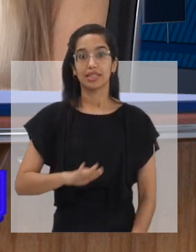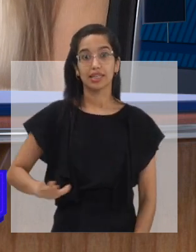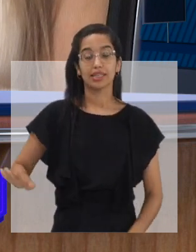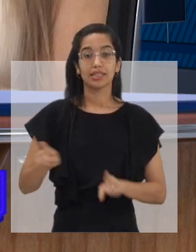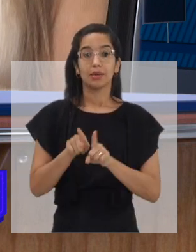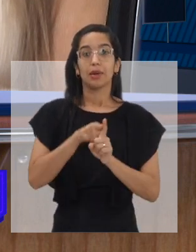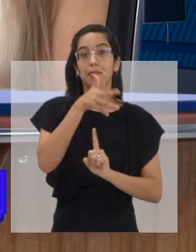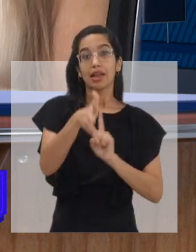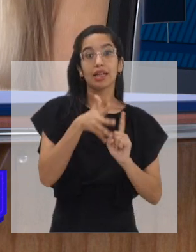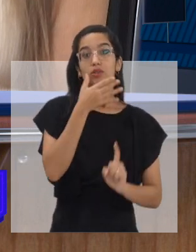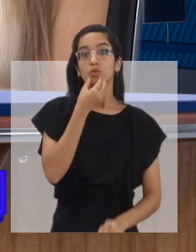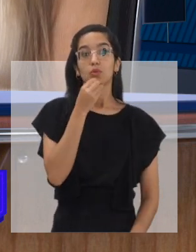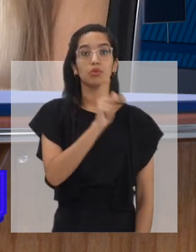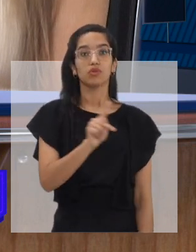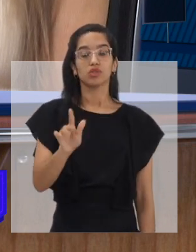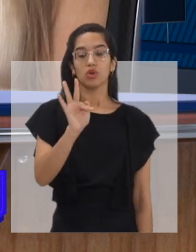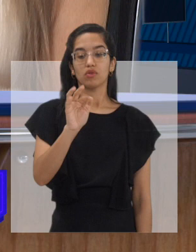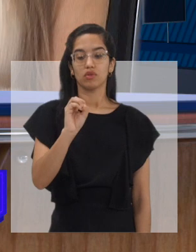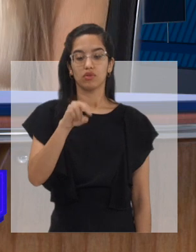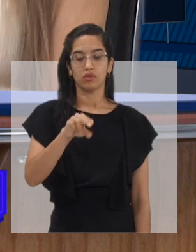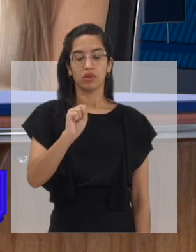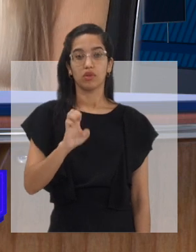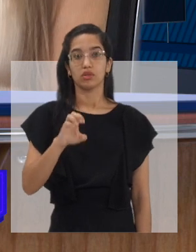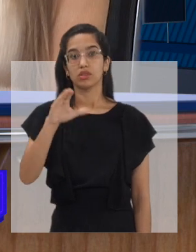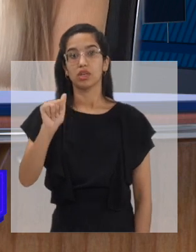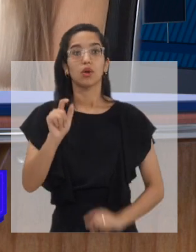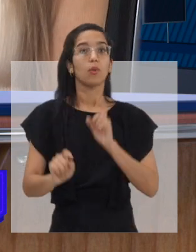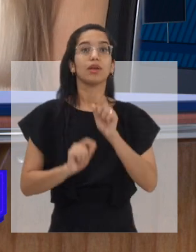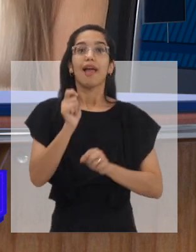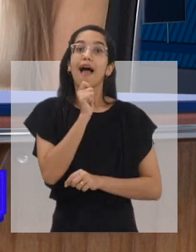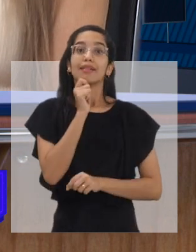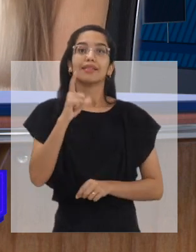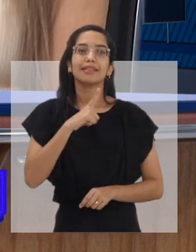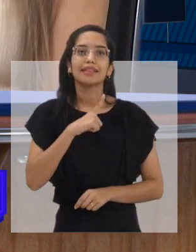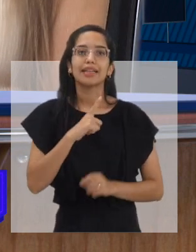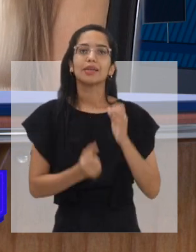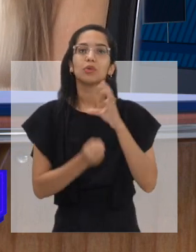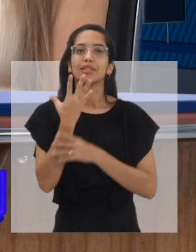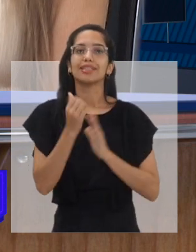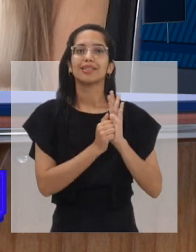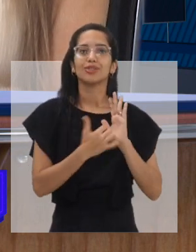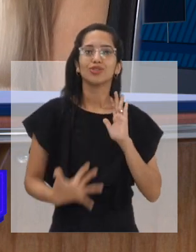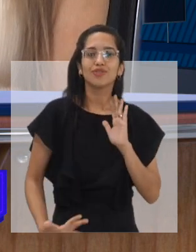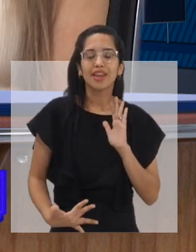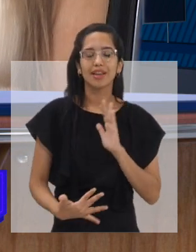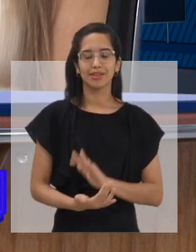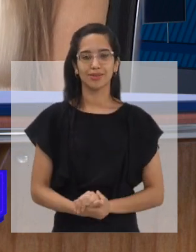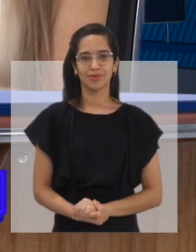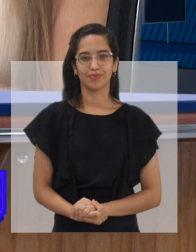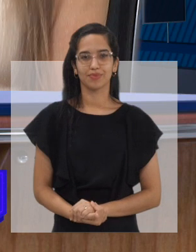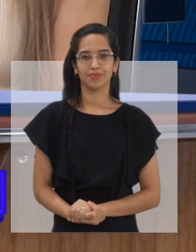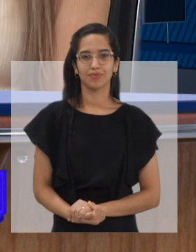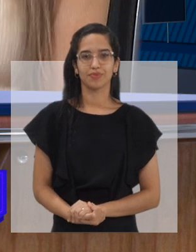palestra do professor Fonseca Neto, o que temos mais a ser explorado essa semana que vem no